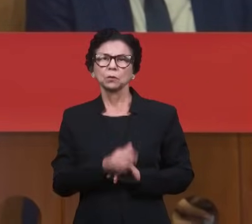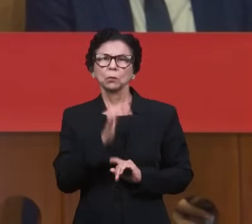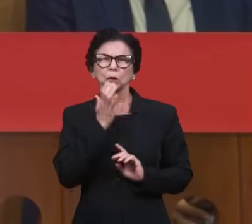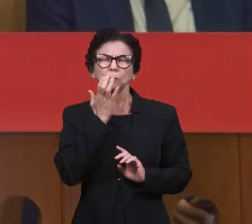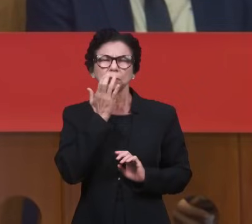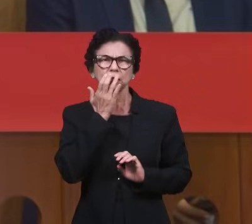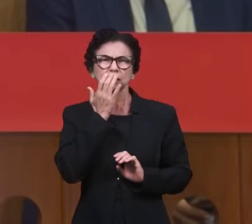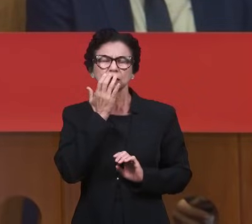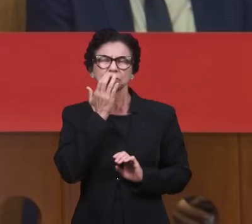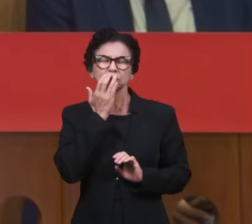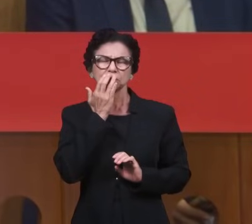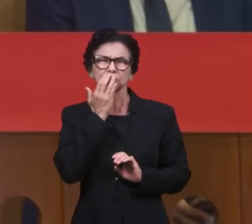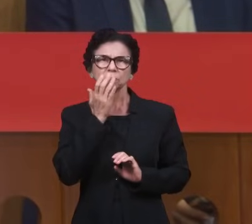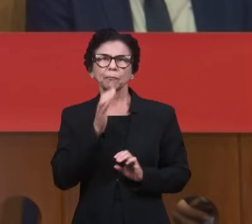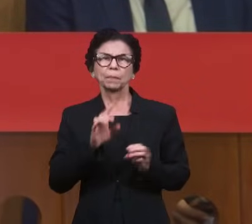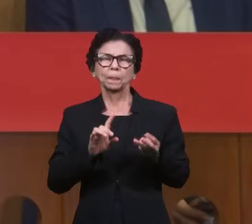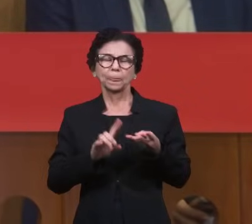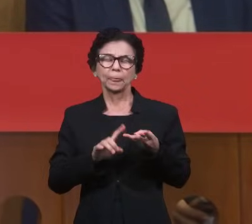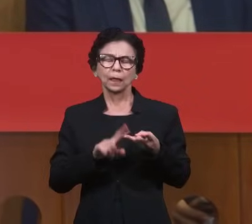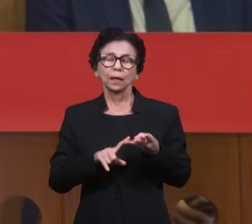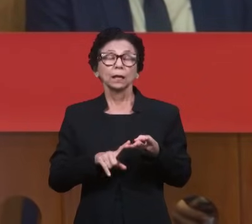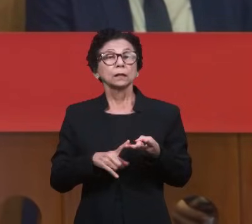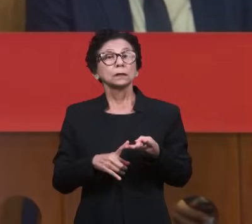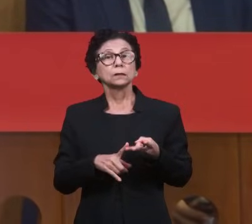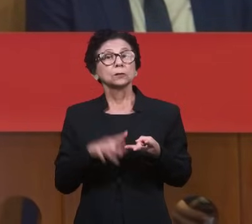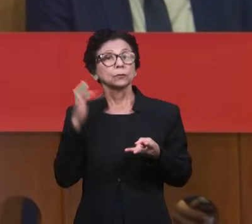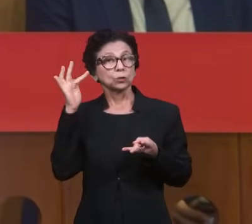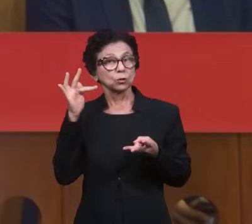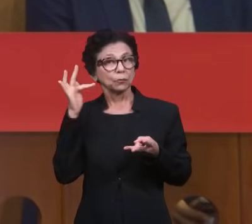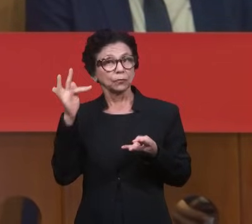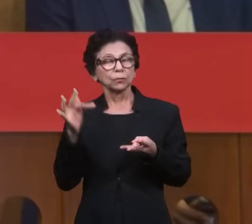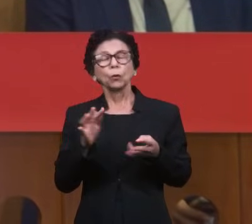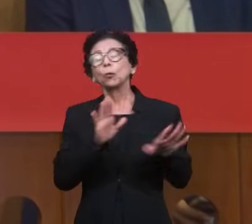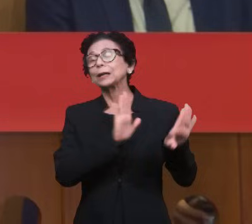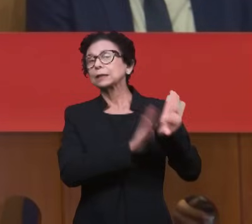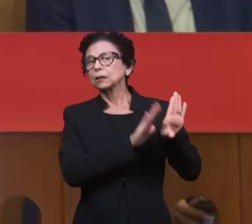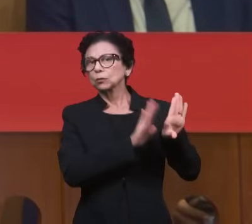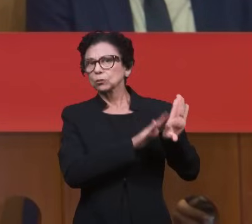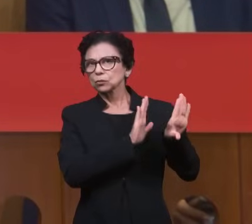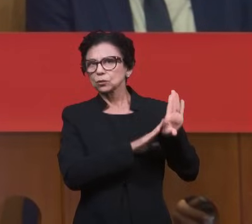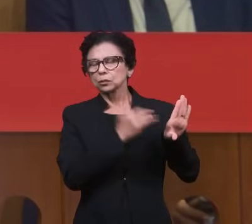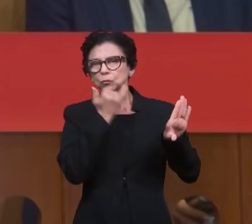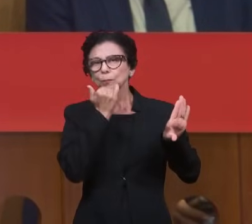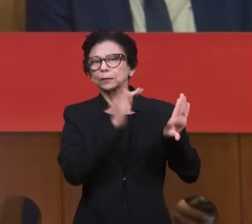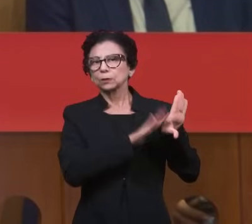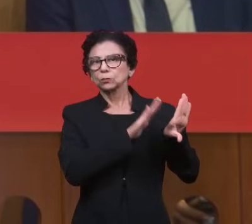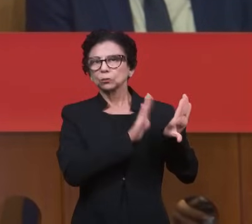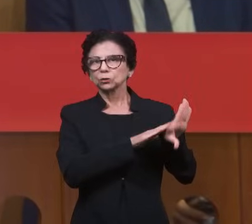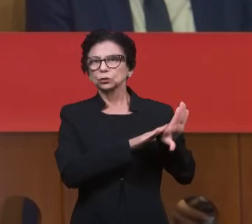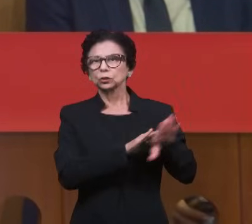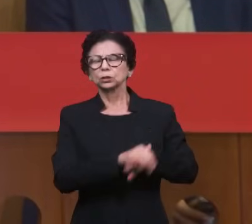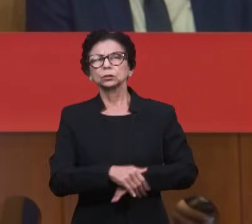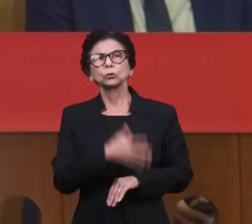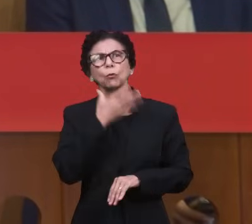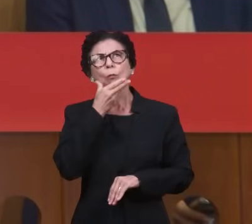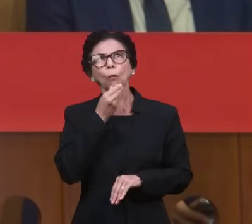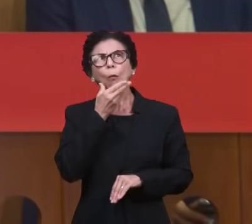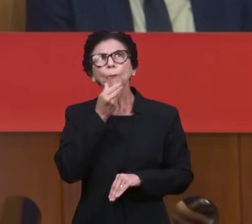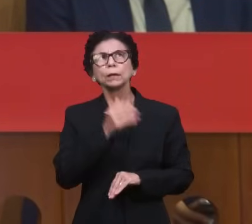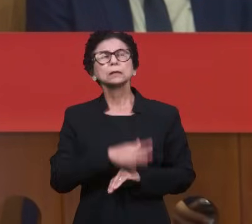a ideologia dos grandes, olha aqui, a ideologia dos grandes teólogos,